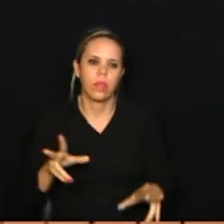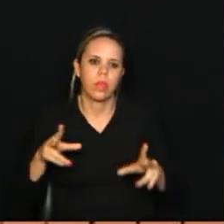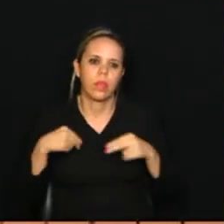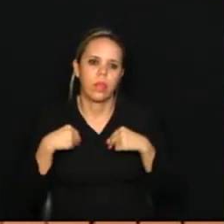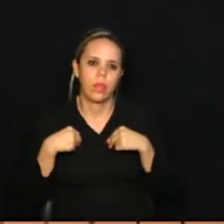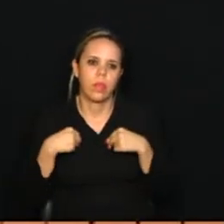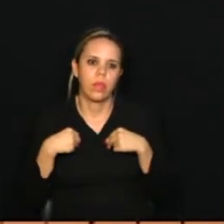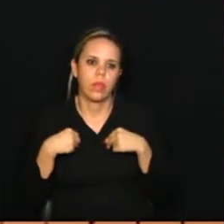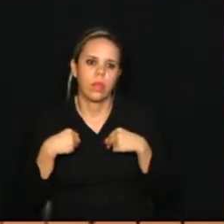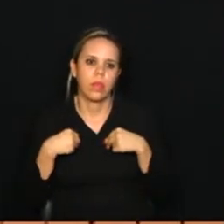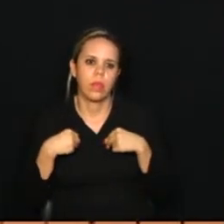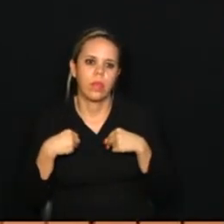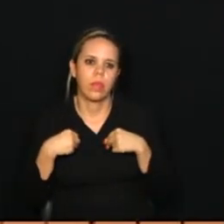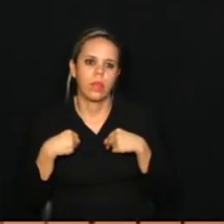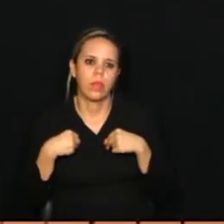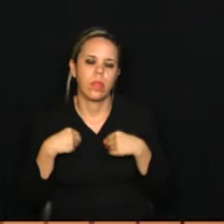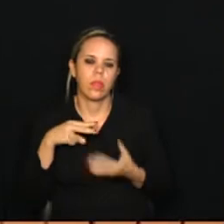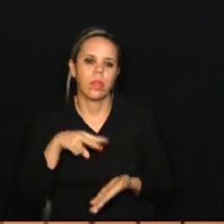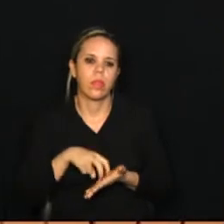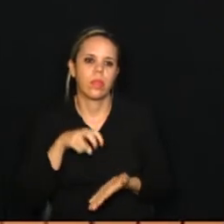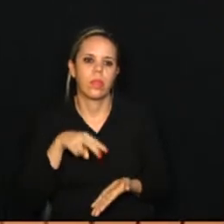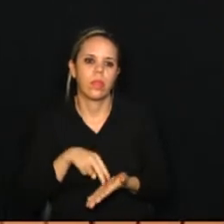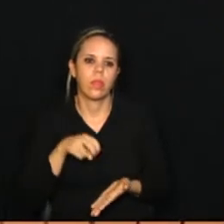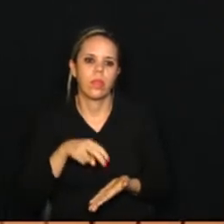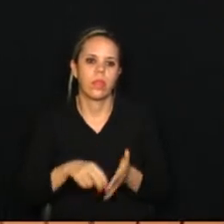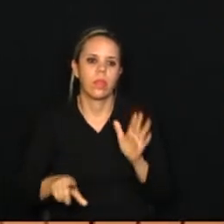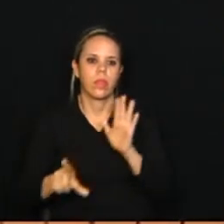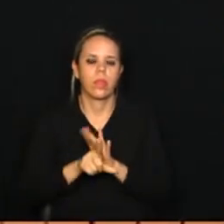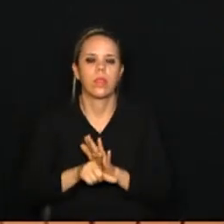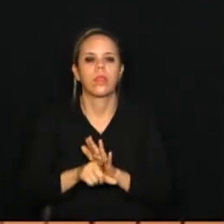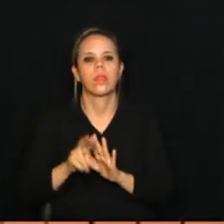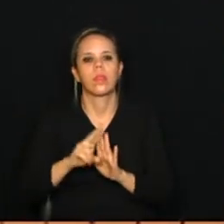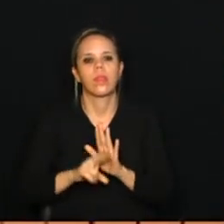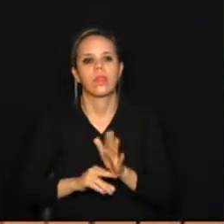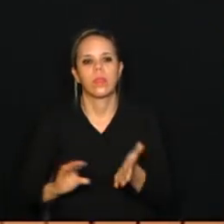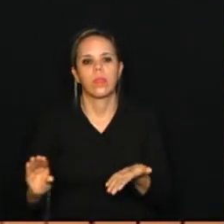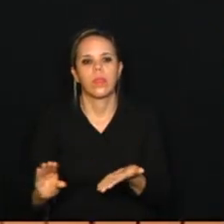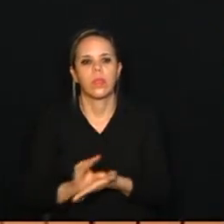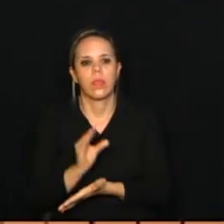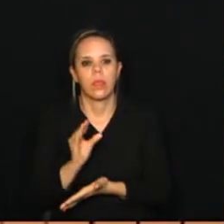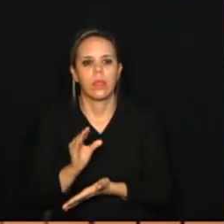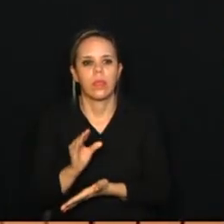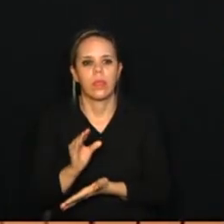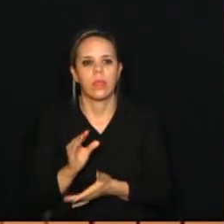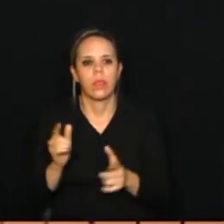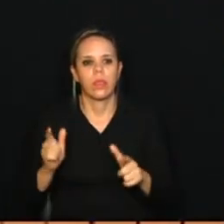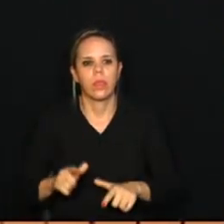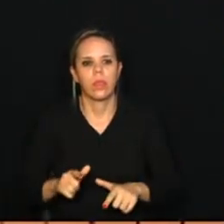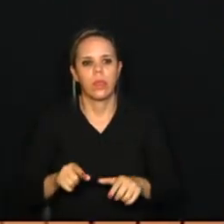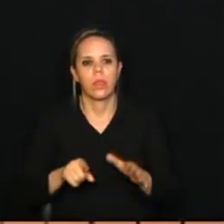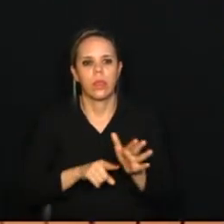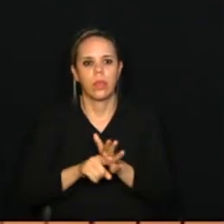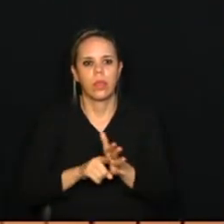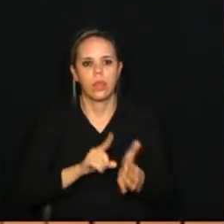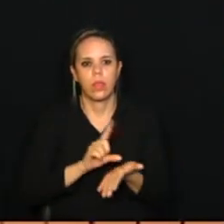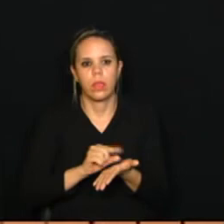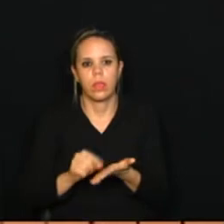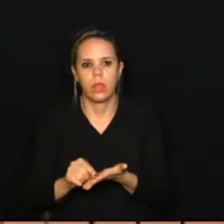merecem. Eu fiquei muito contente com a Lei de Diretrizes Orçamentárias, onde constou o artigo